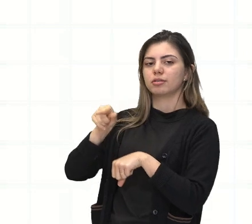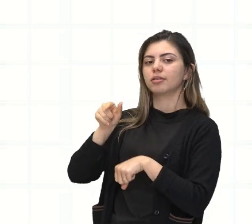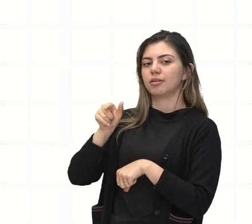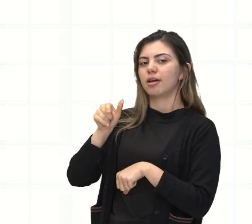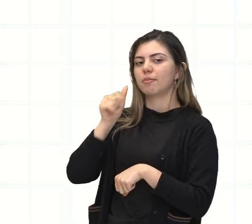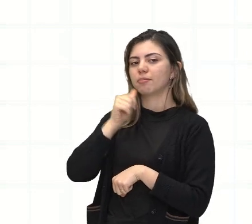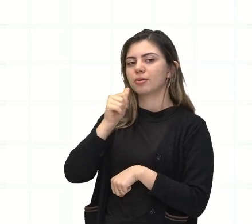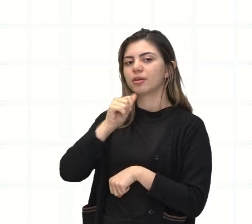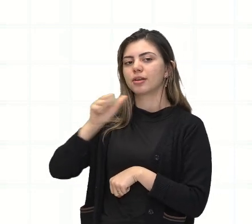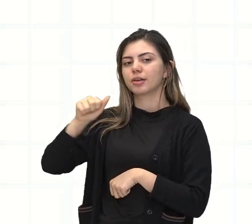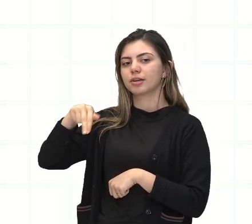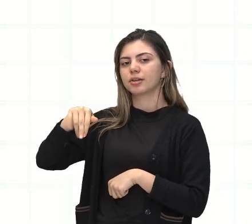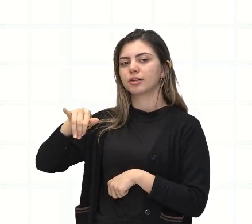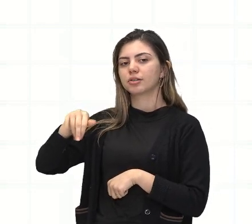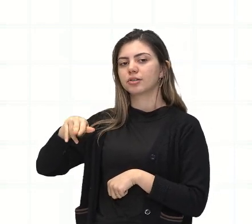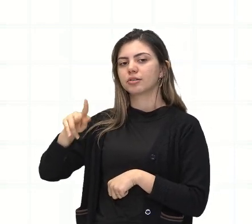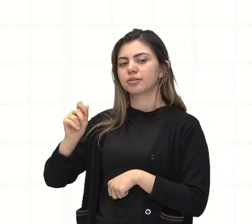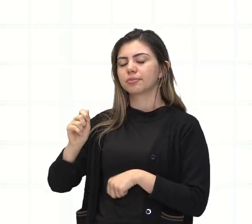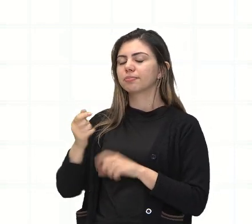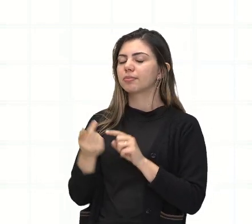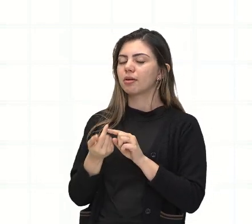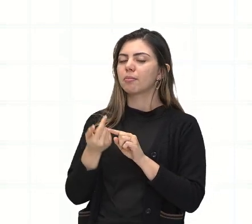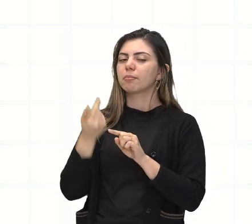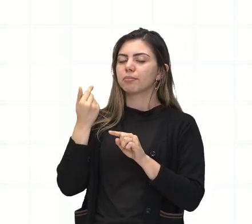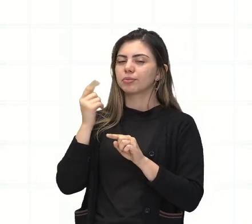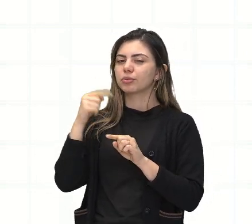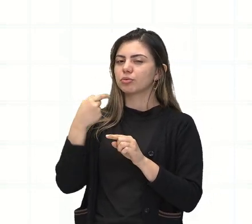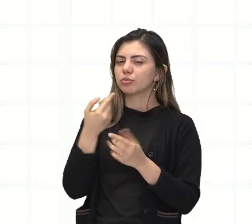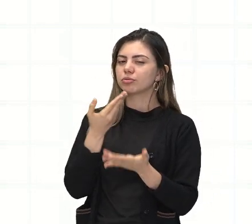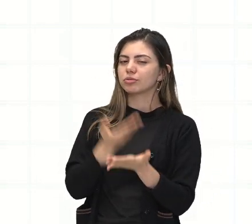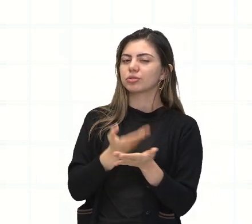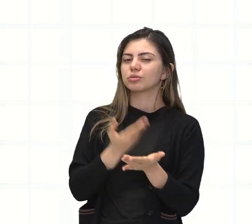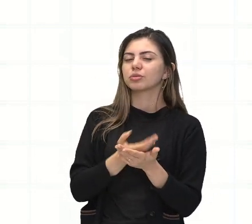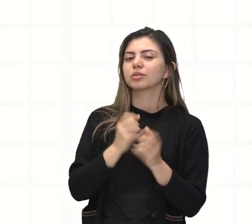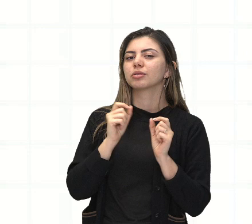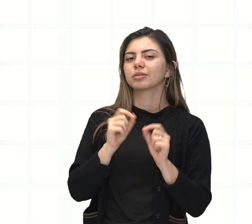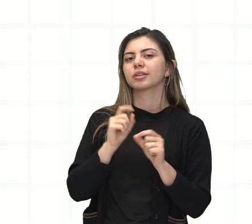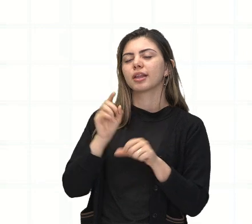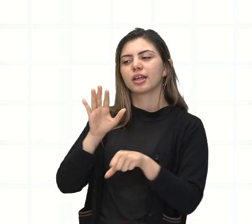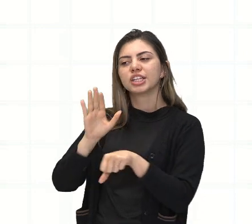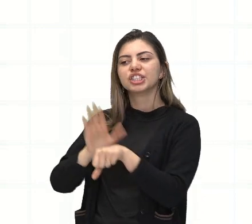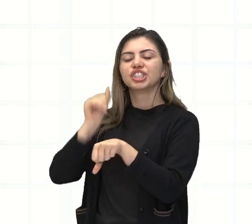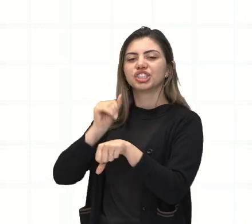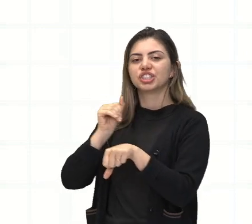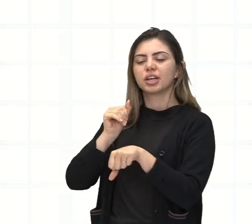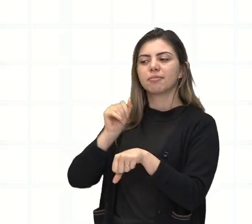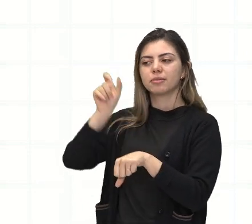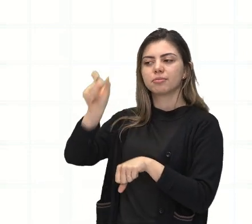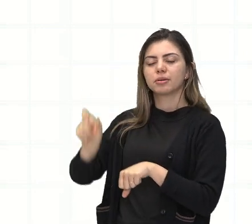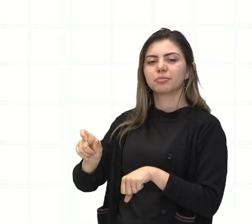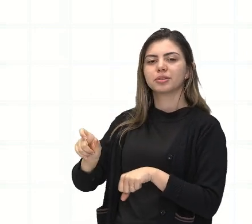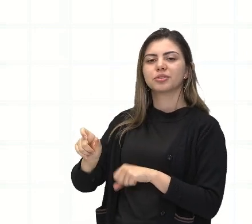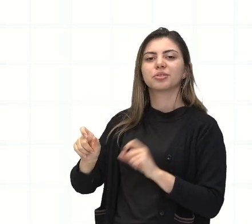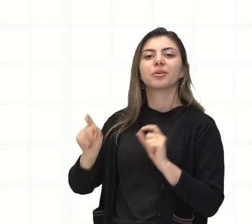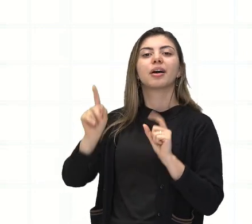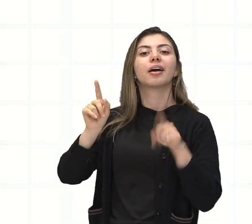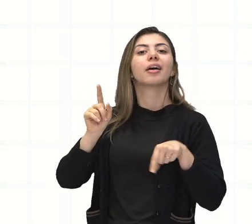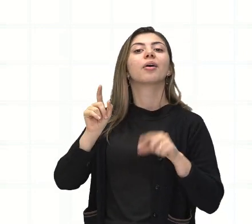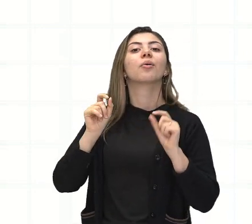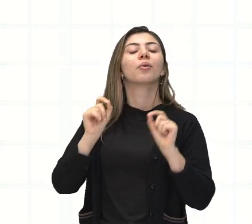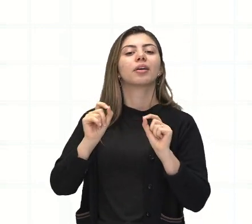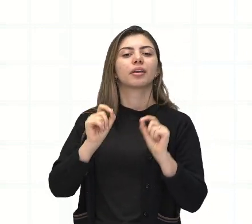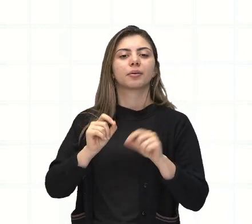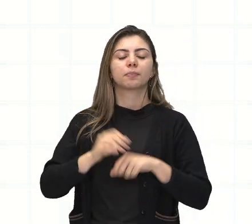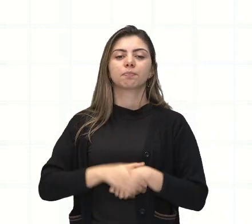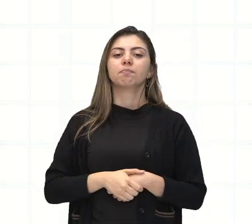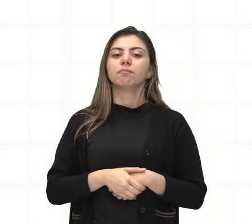Aninha. Nós já estudamos que quando alguém chama, invoca uma pessoa,